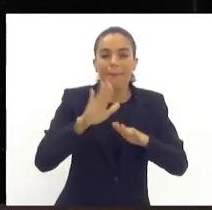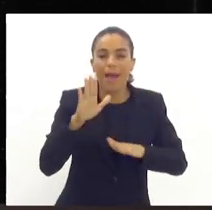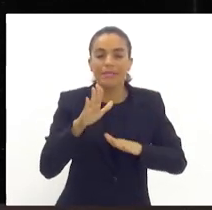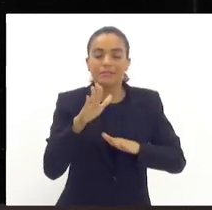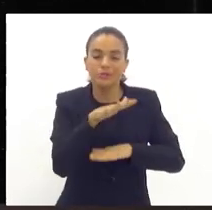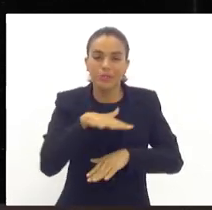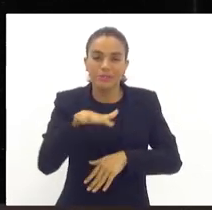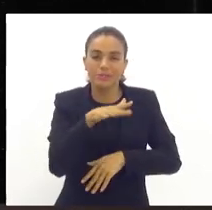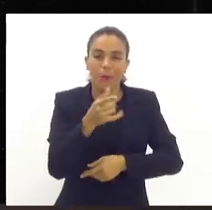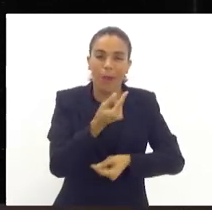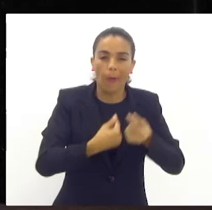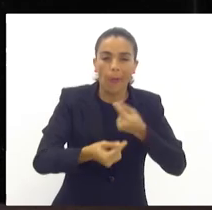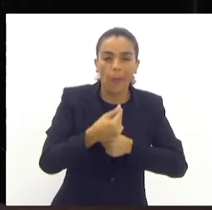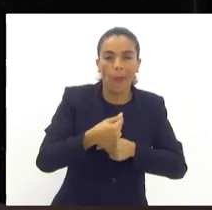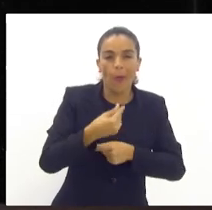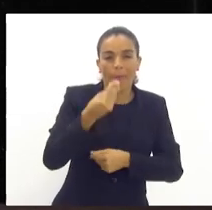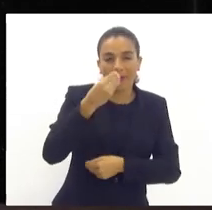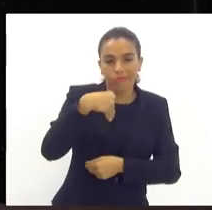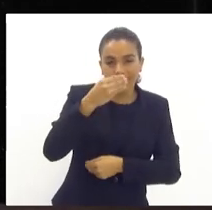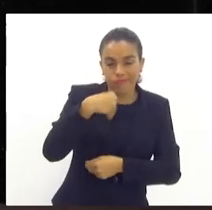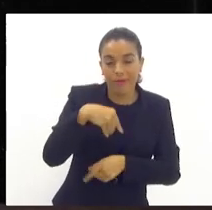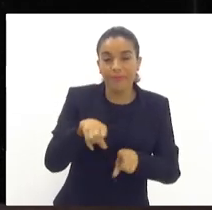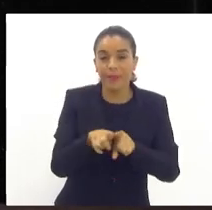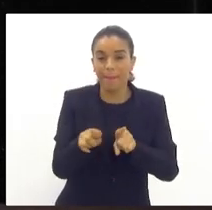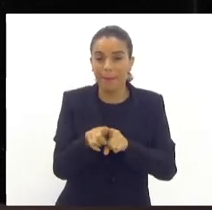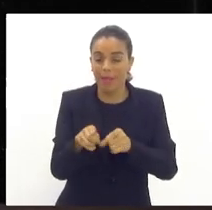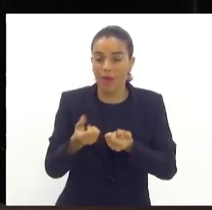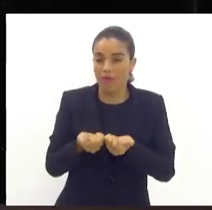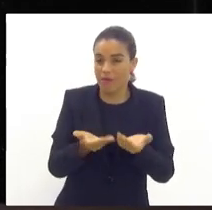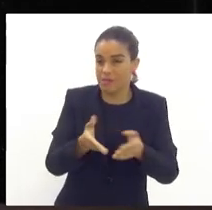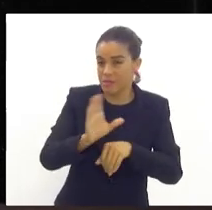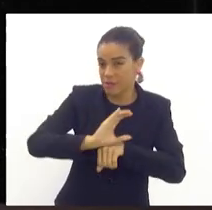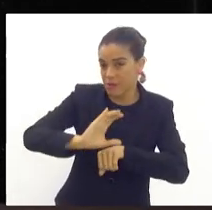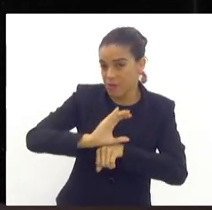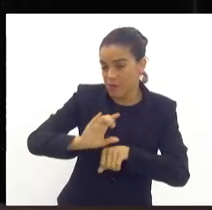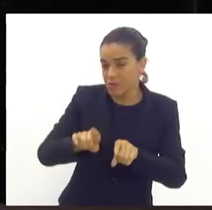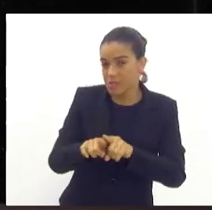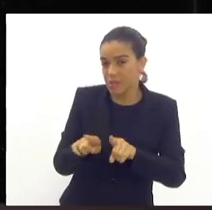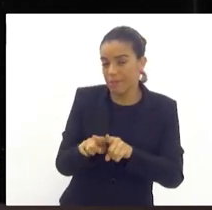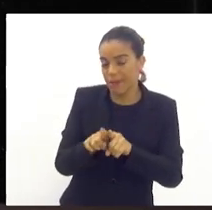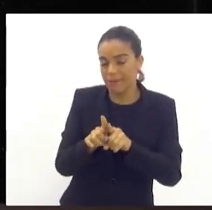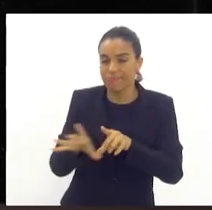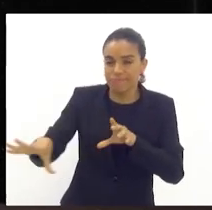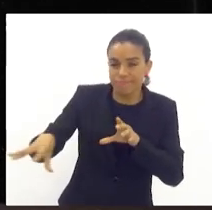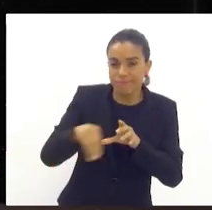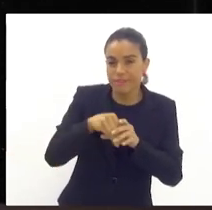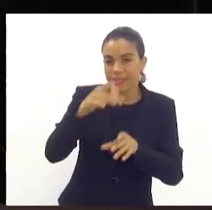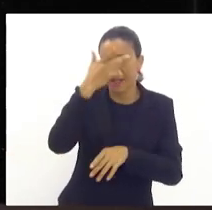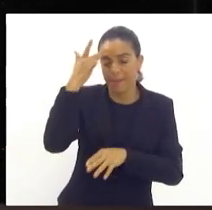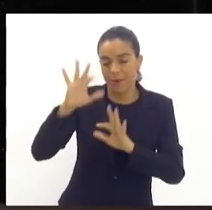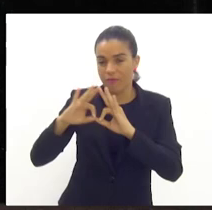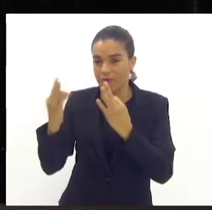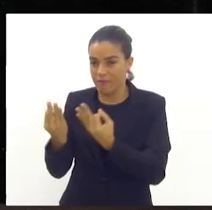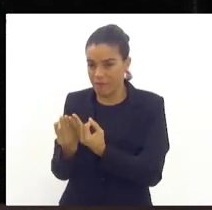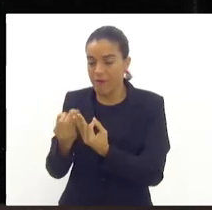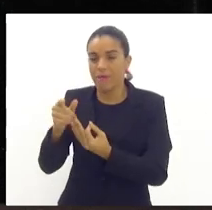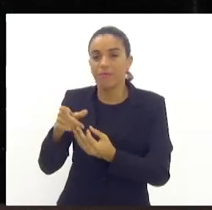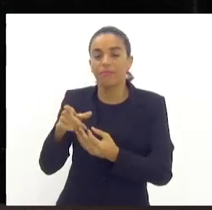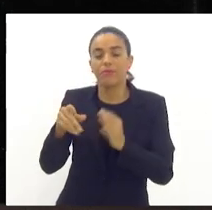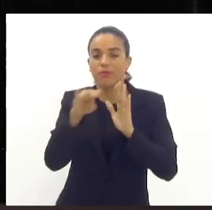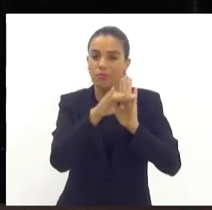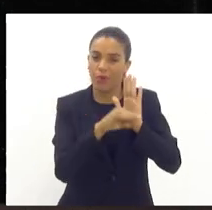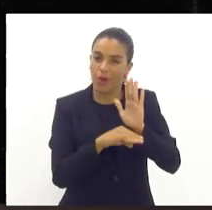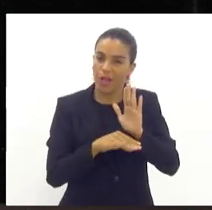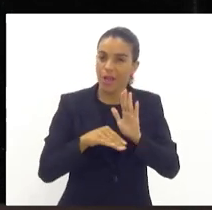apoio do governo do Estado no sentido de cursos, que venham colocar, inserir essa pessoa, essa família, nesse programa de